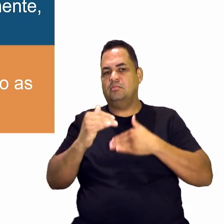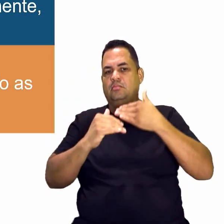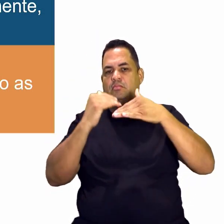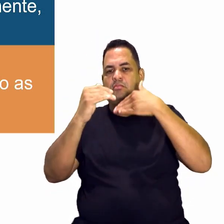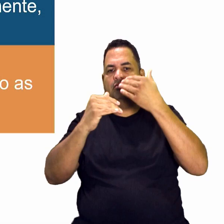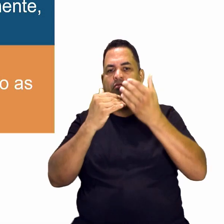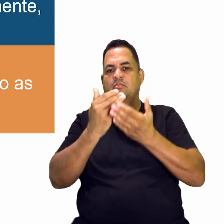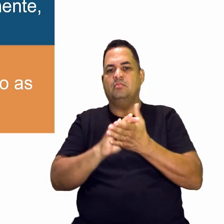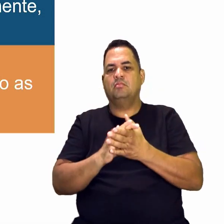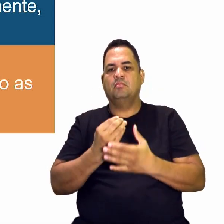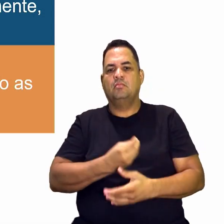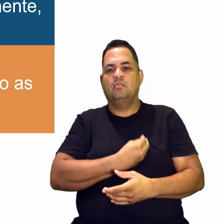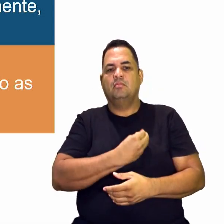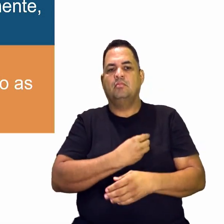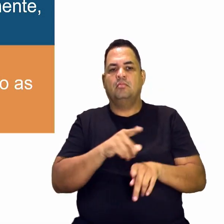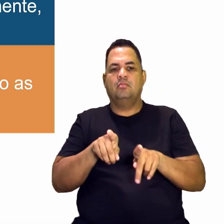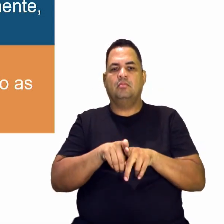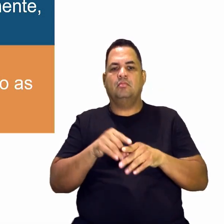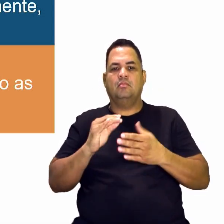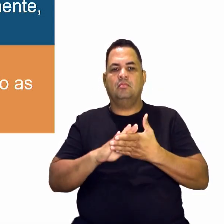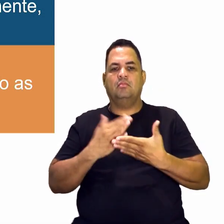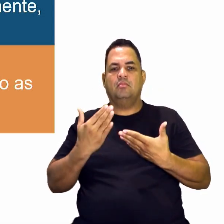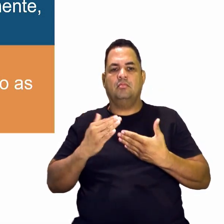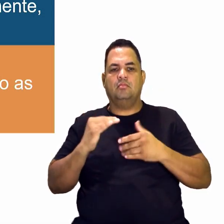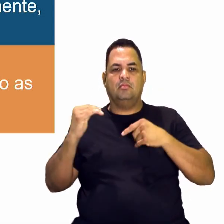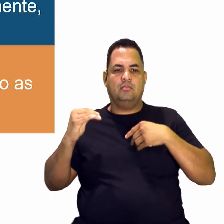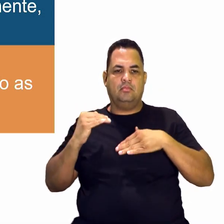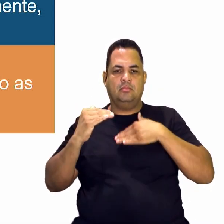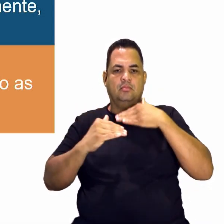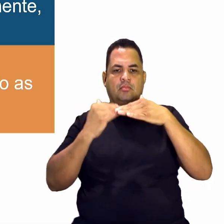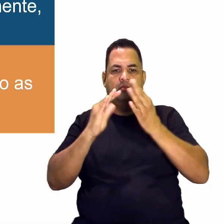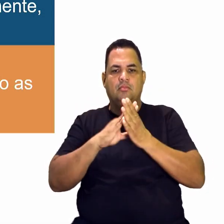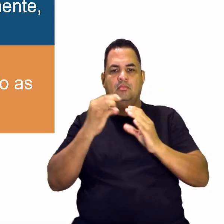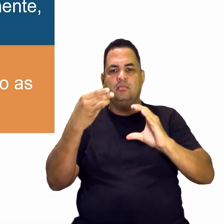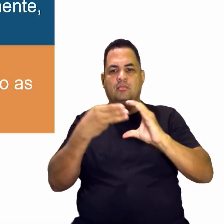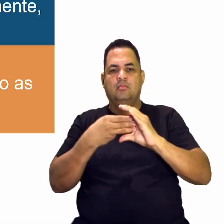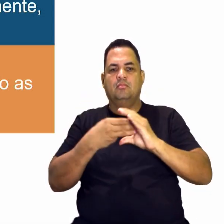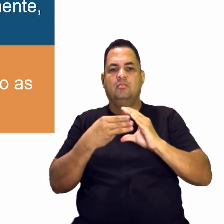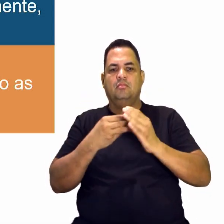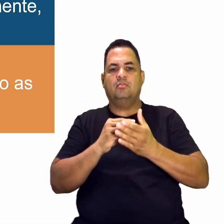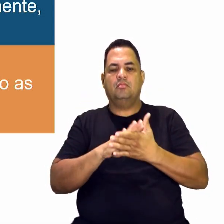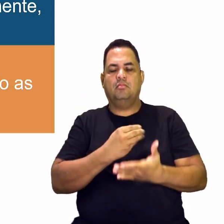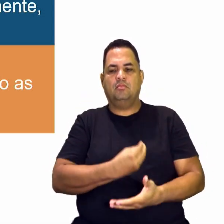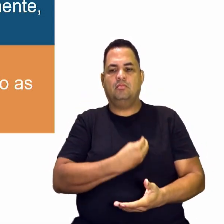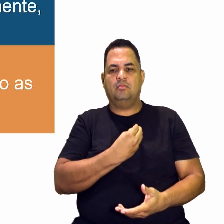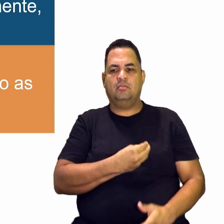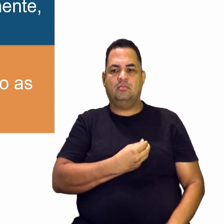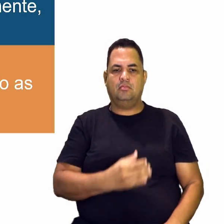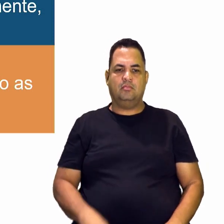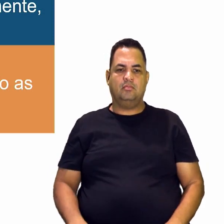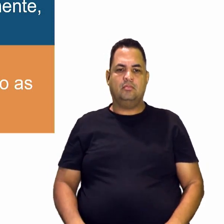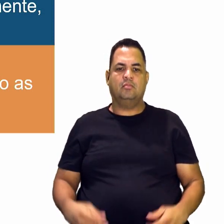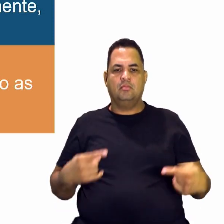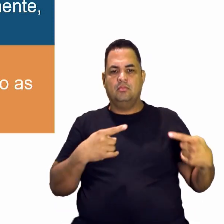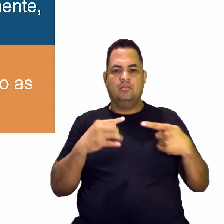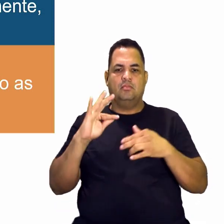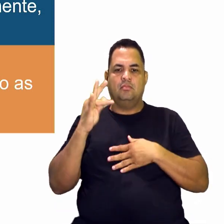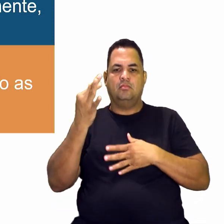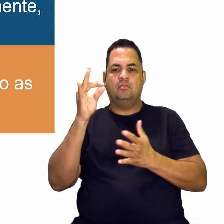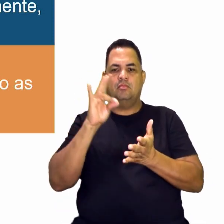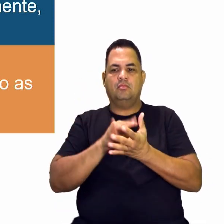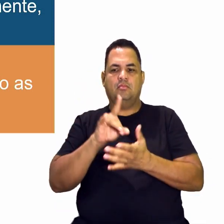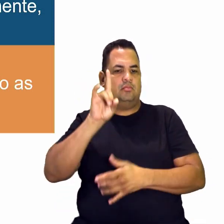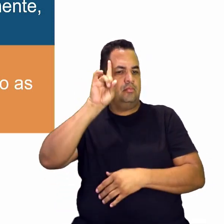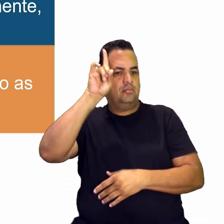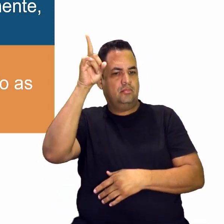para o desenvolvimento da vida, bem como para a evolução das células e, consequentemente, dos seres vivos. Relacionar